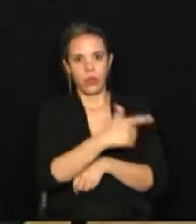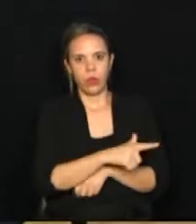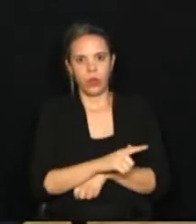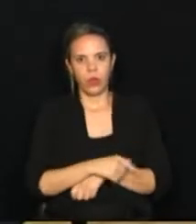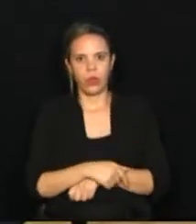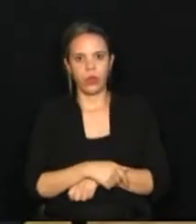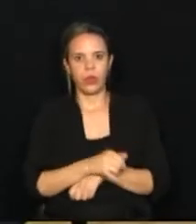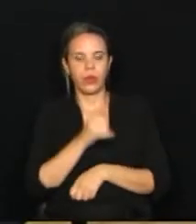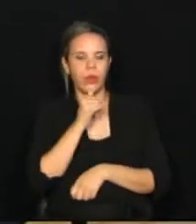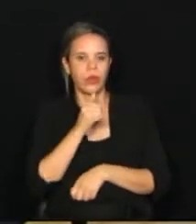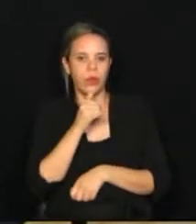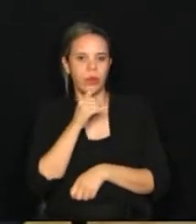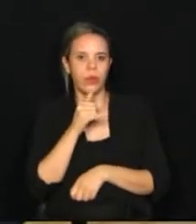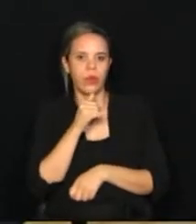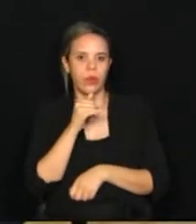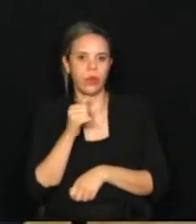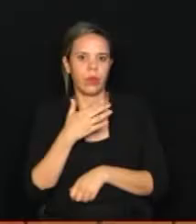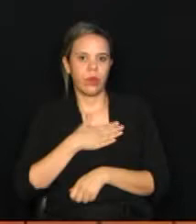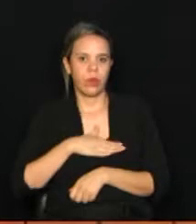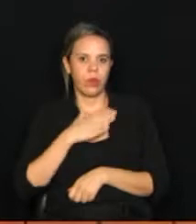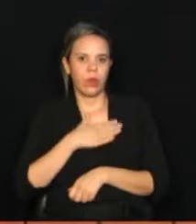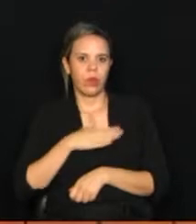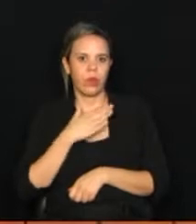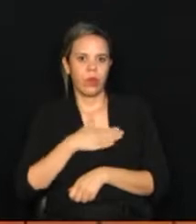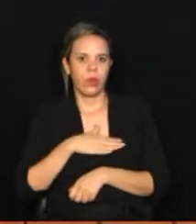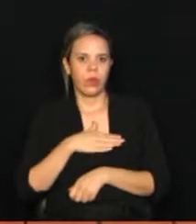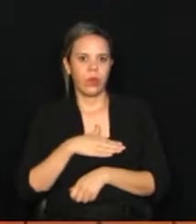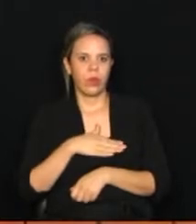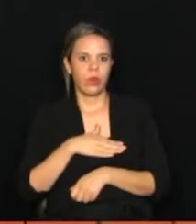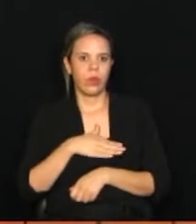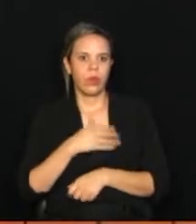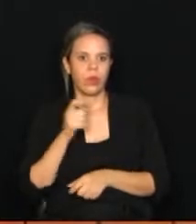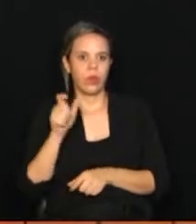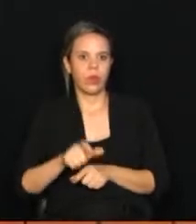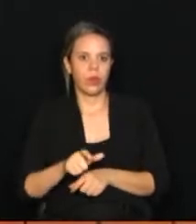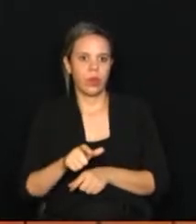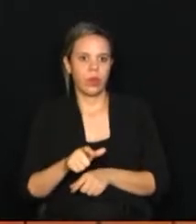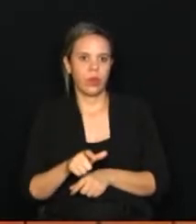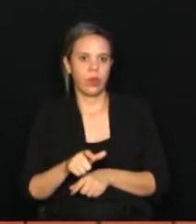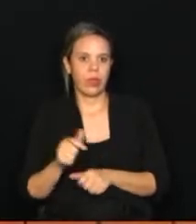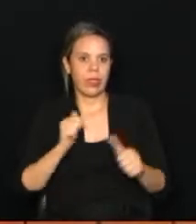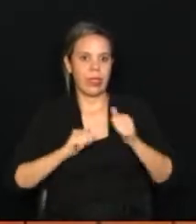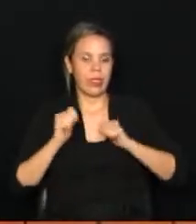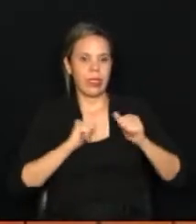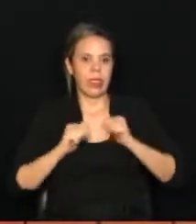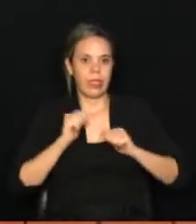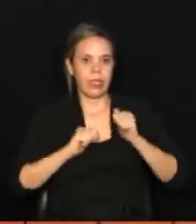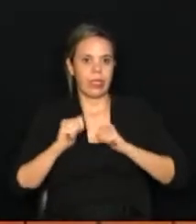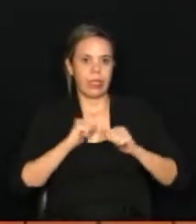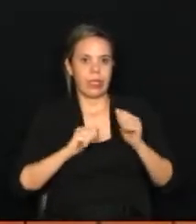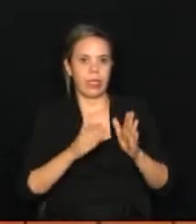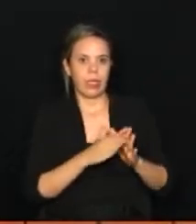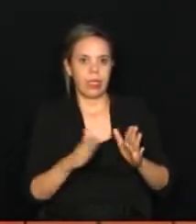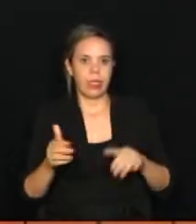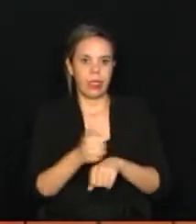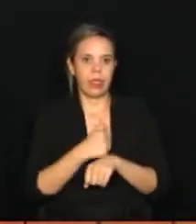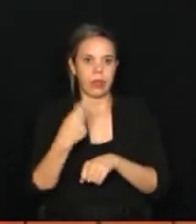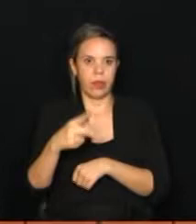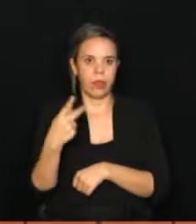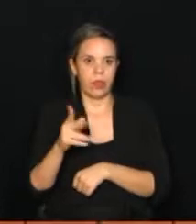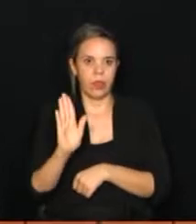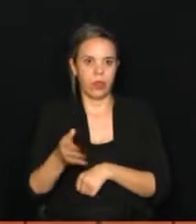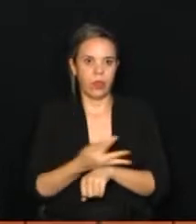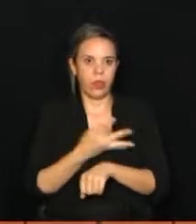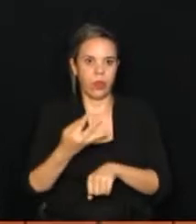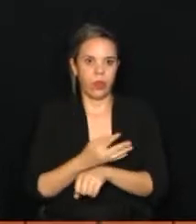Um estilo que é um pouco mais calmo, que é um pouco mais tranquilo, alguém que é bastante agitado. Ao longo da sua carreira, você já passou